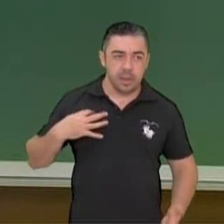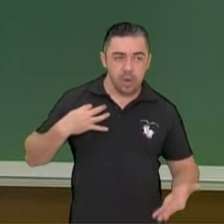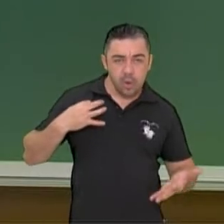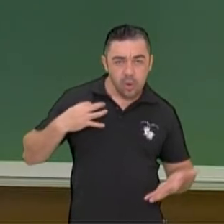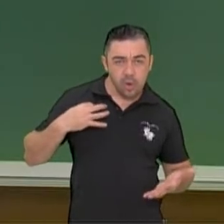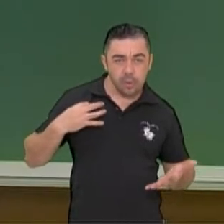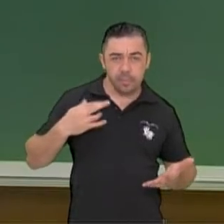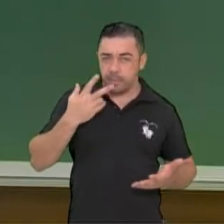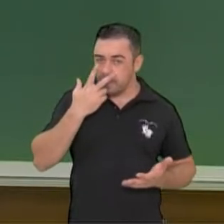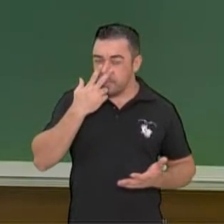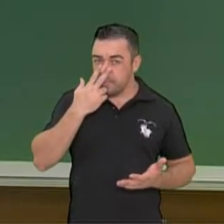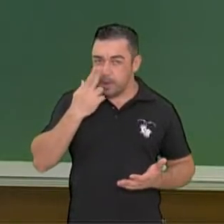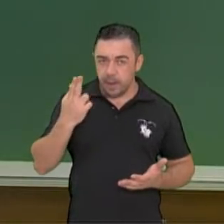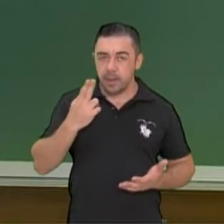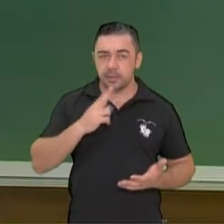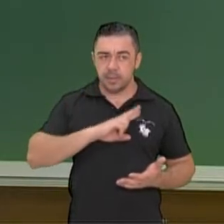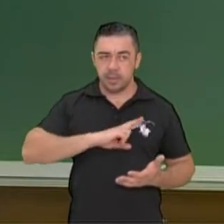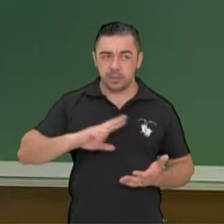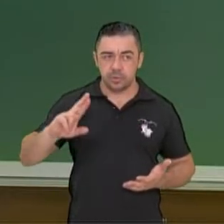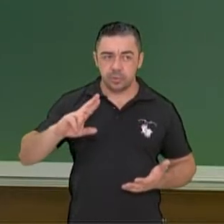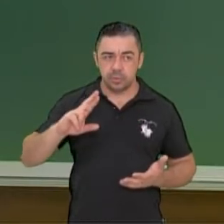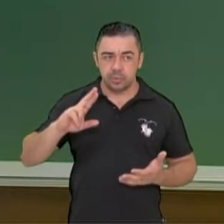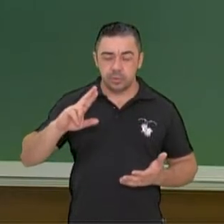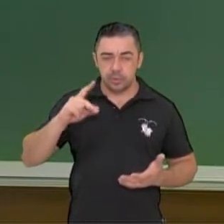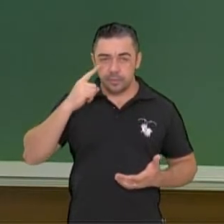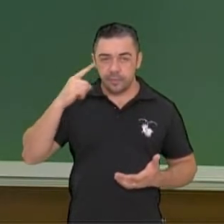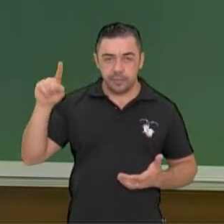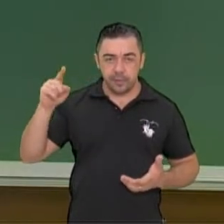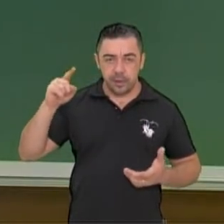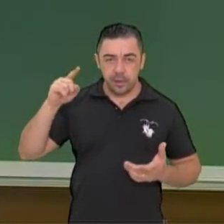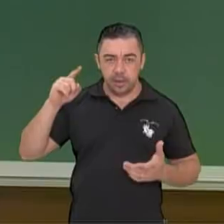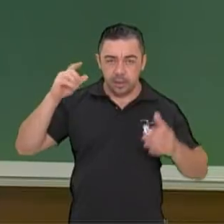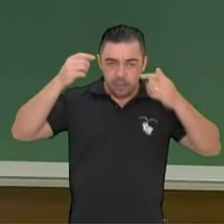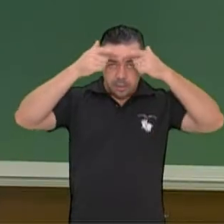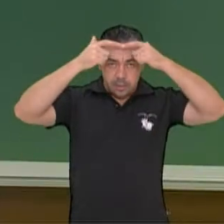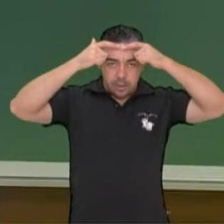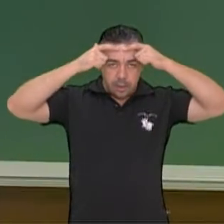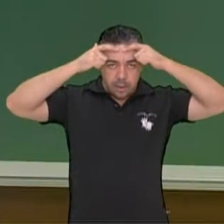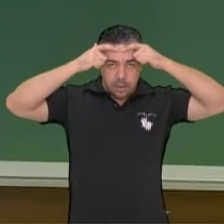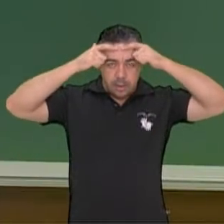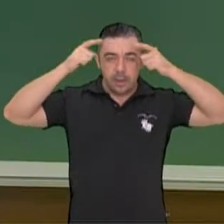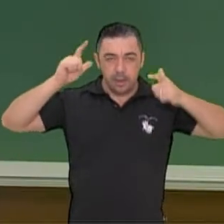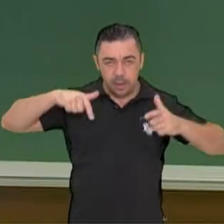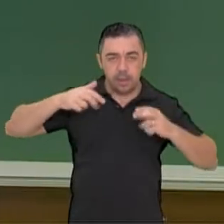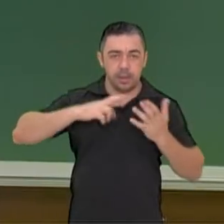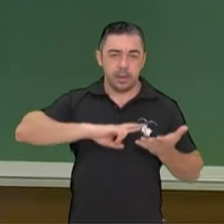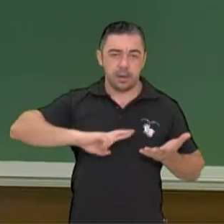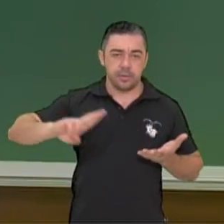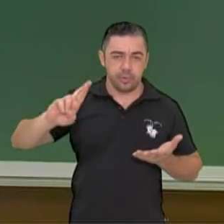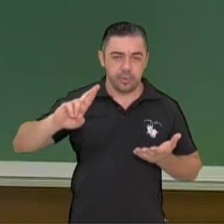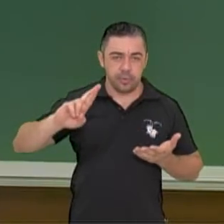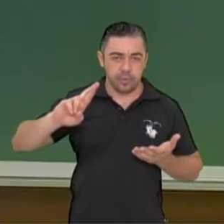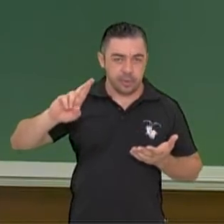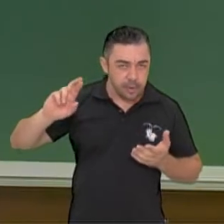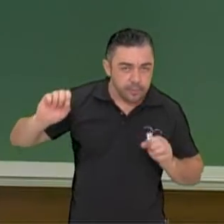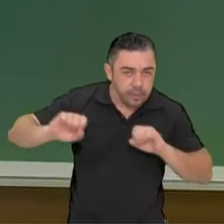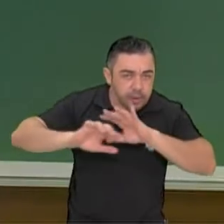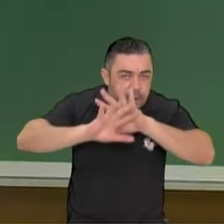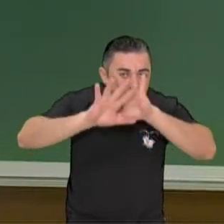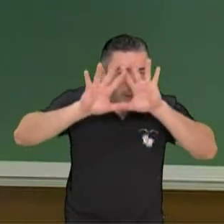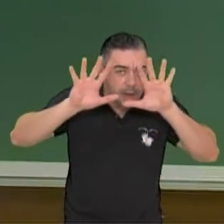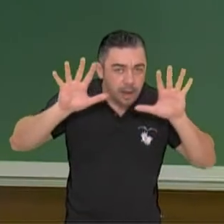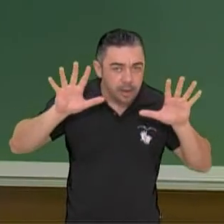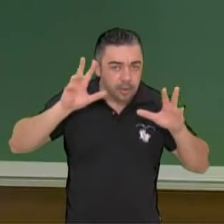assim mais religiosa? O cabelo dele até lembra mais um monge, né? É um religioso. Pronto. Ficou claro para vocês? E parece que